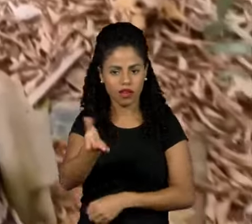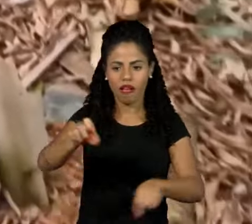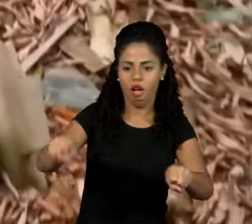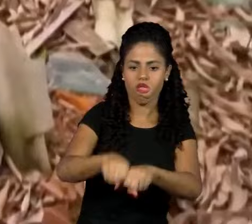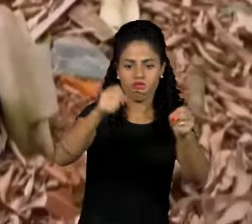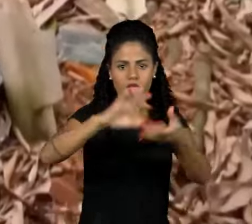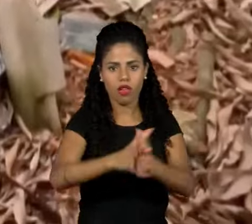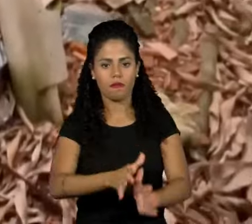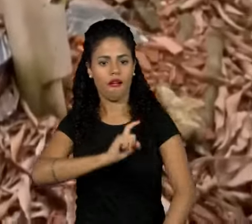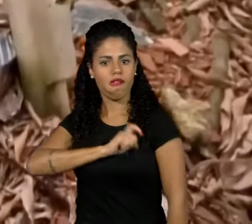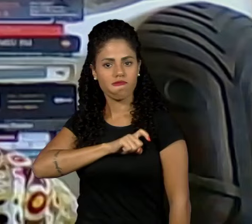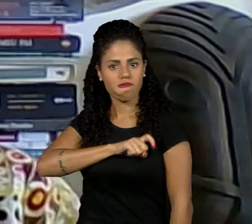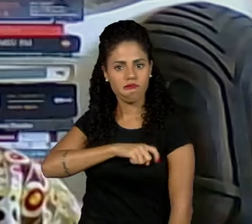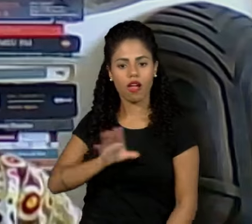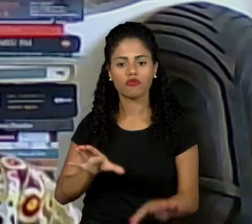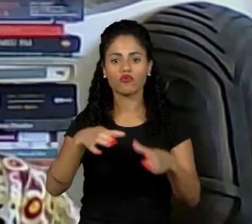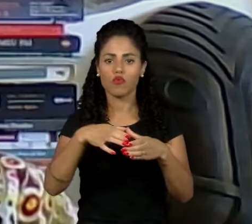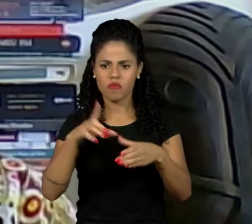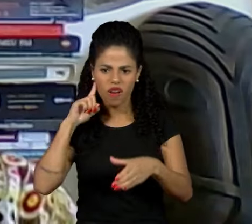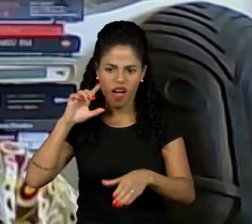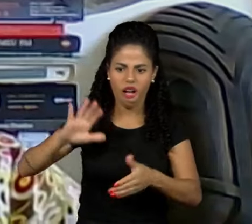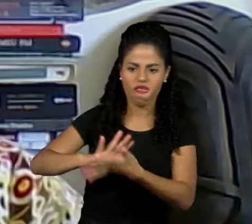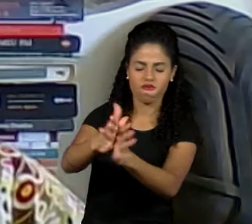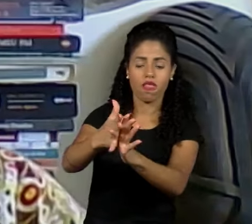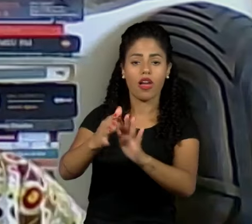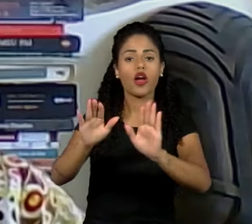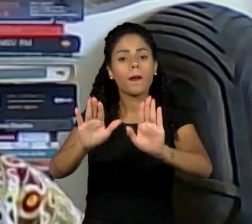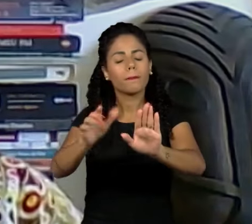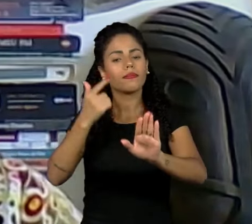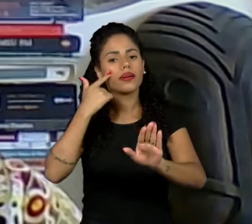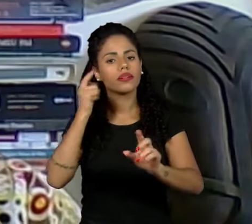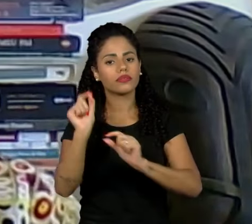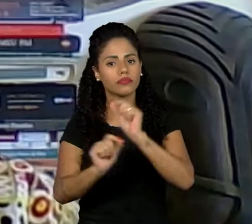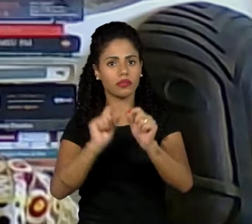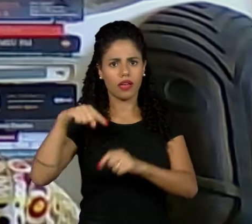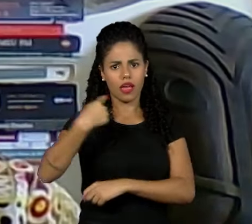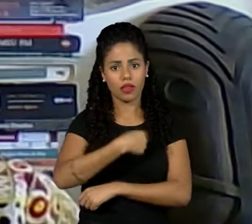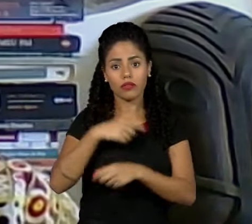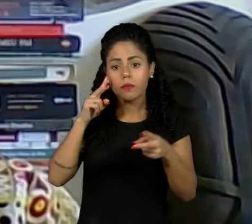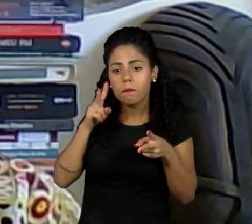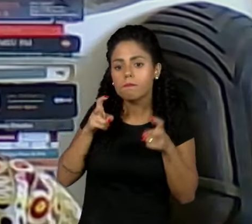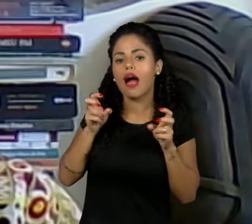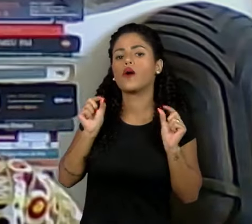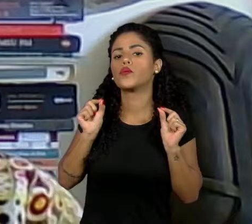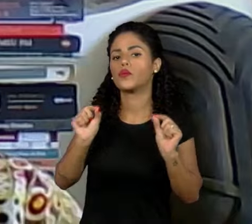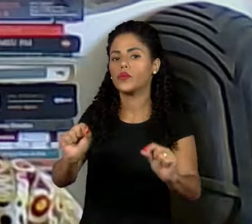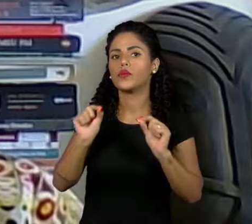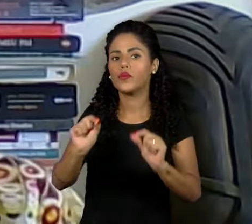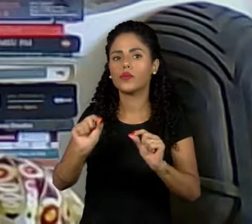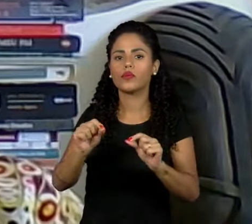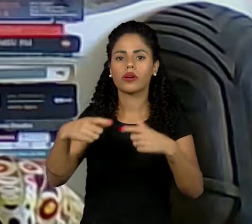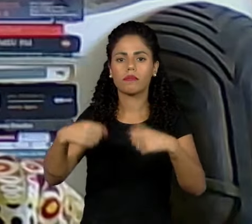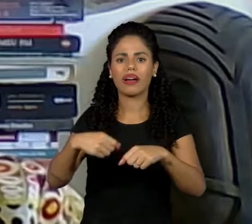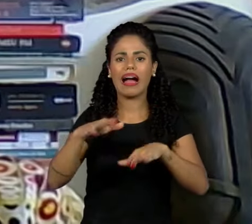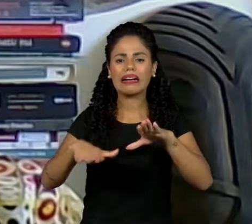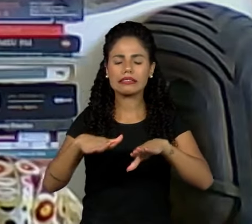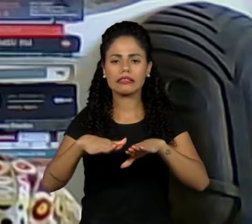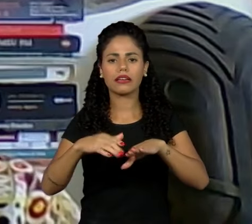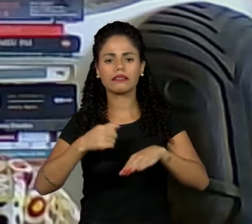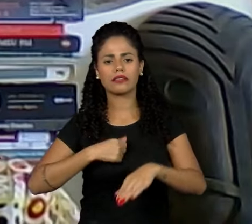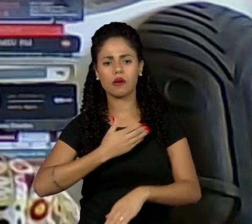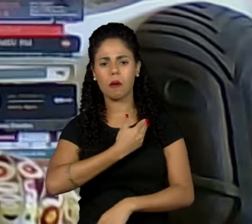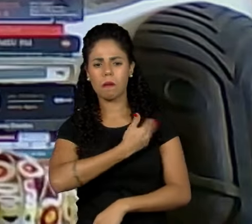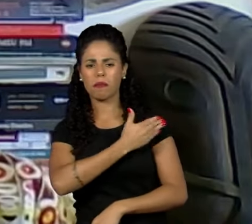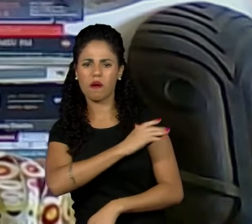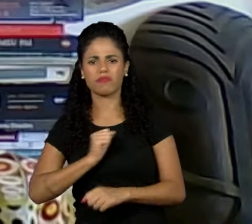pela maldade de muitos. Mas seria bom sempre a gente frisar a questão não da intolerância, não a questão